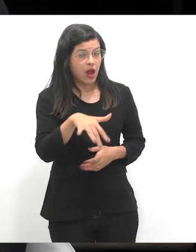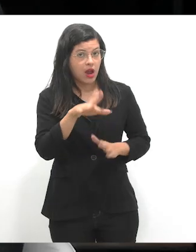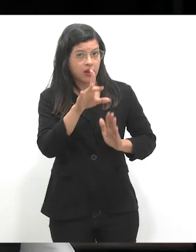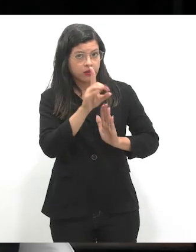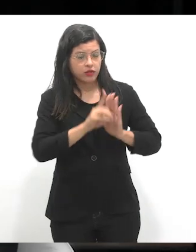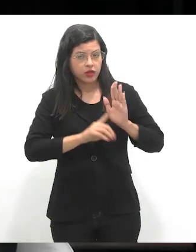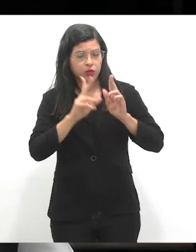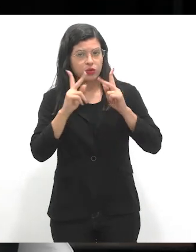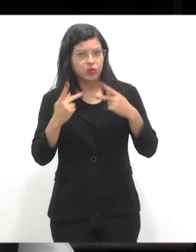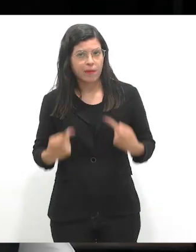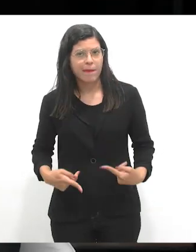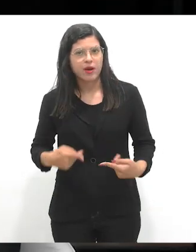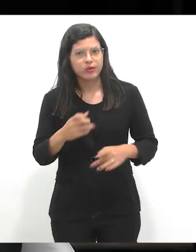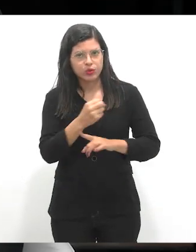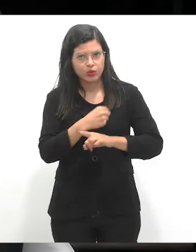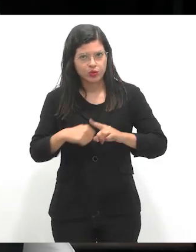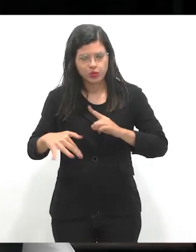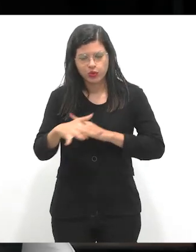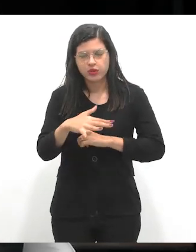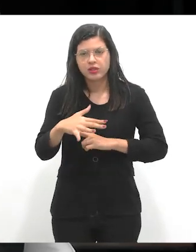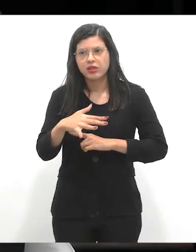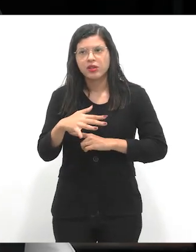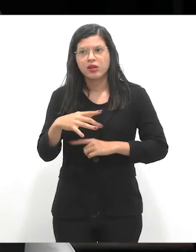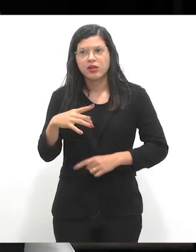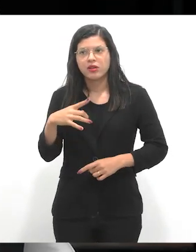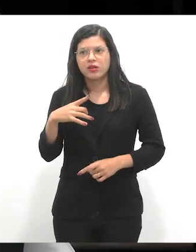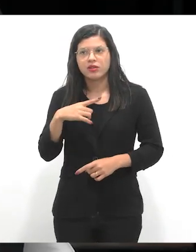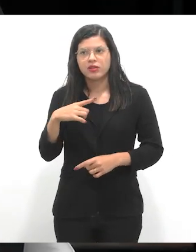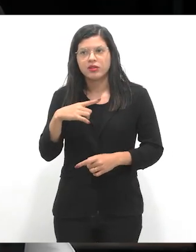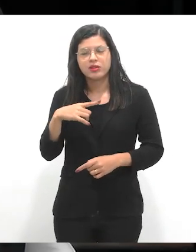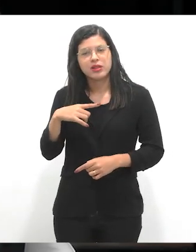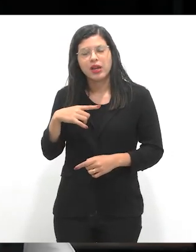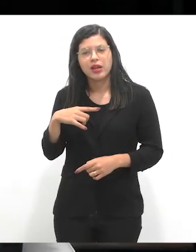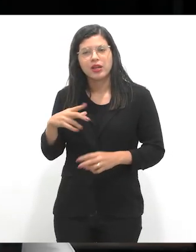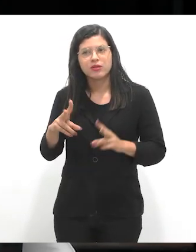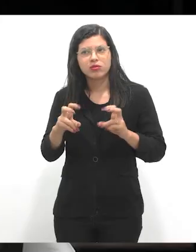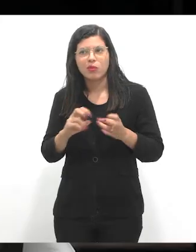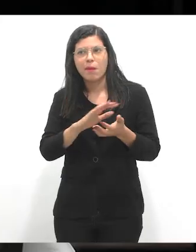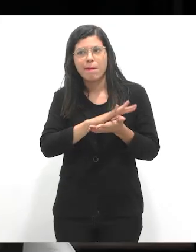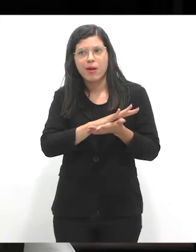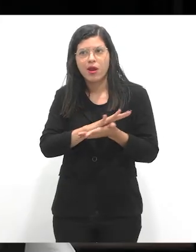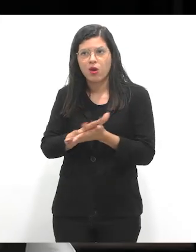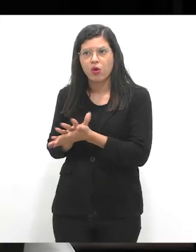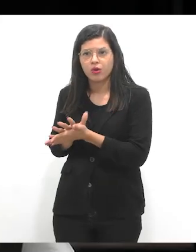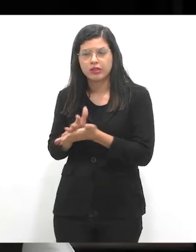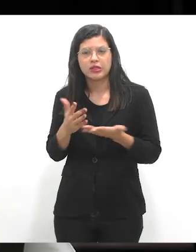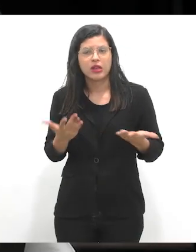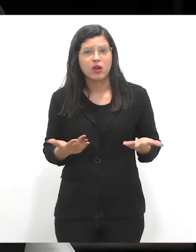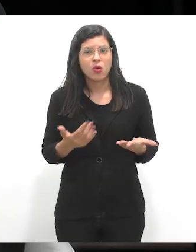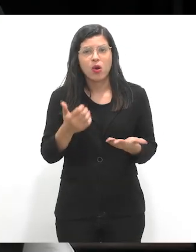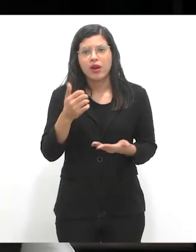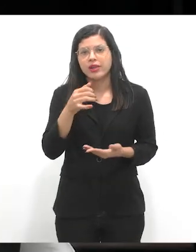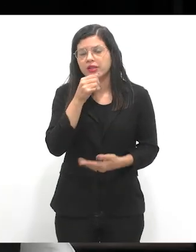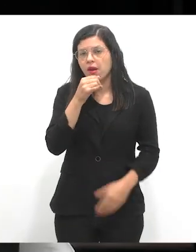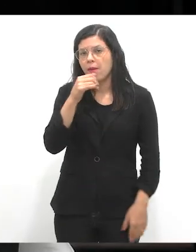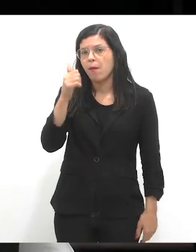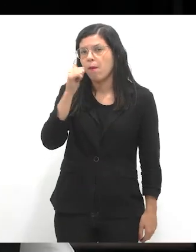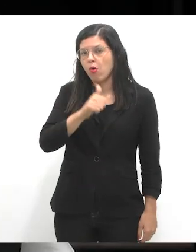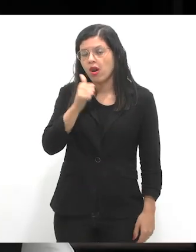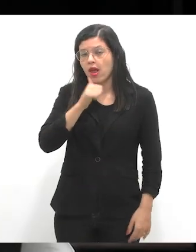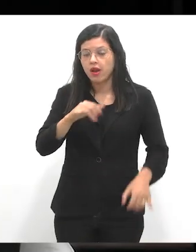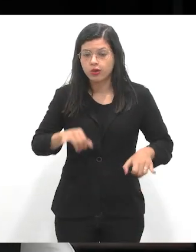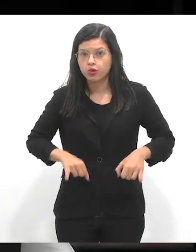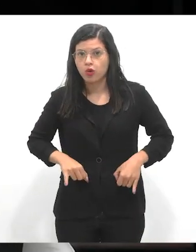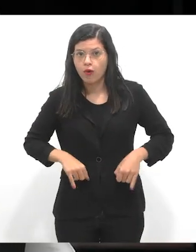dos direitos humanos, na área social, né? Aquela chamada interseção do preconceito e da discriminação, ou seja, mulheres